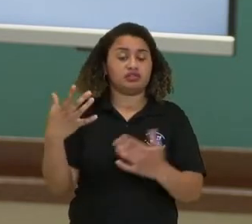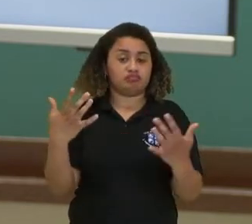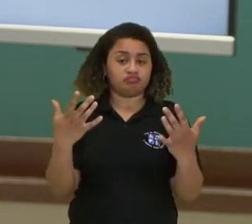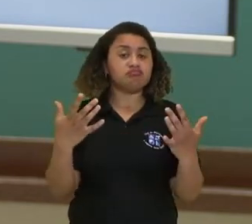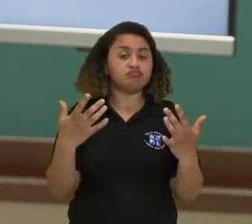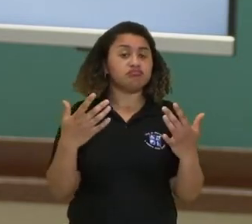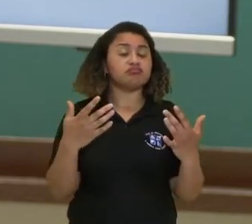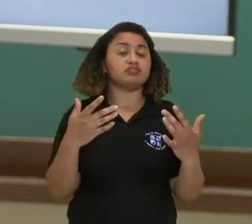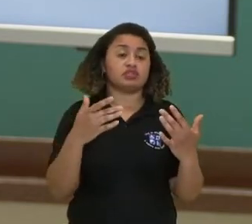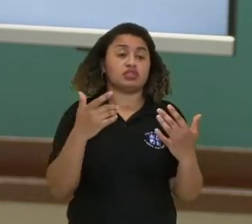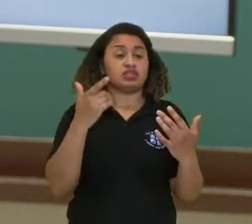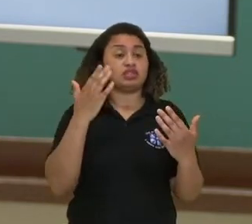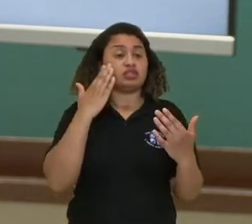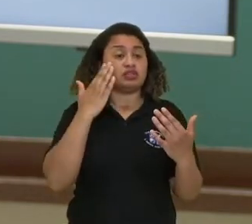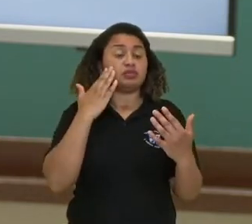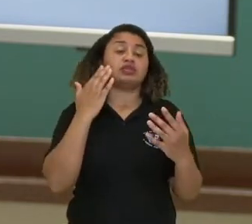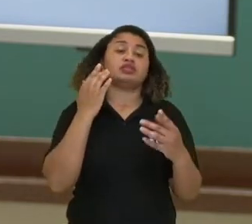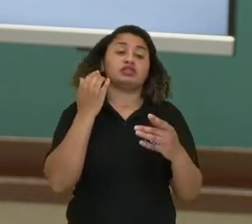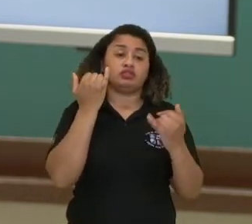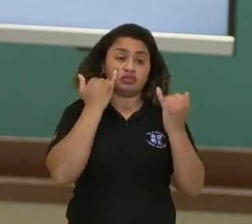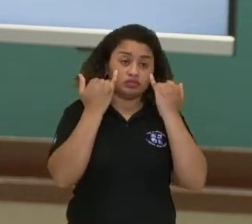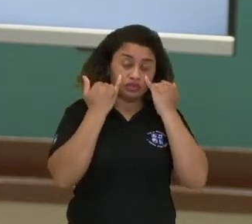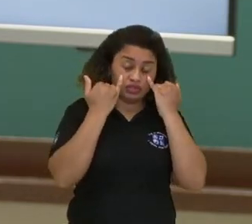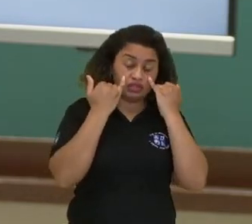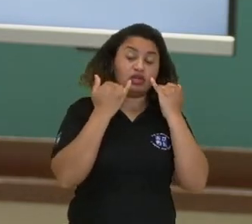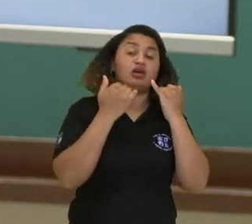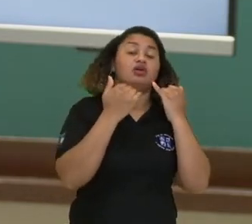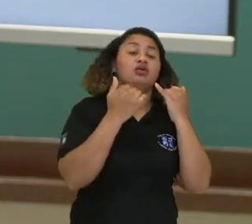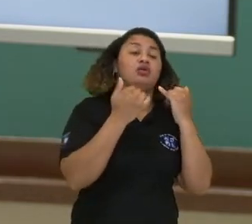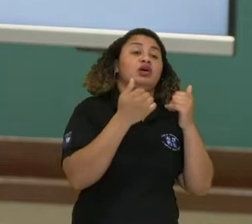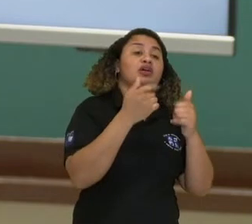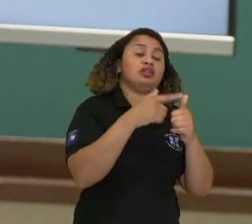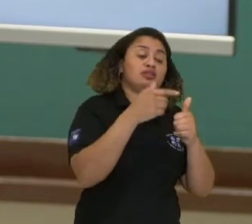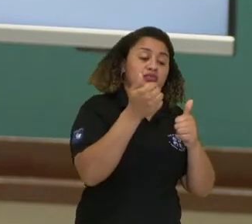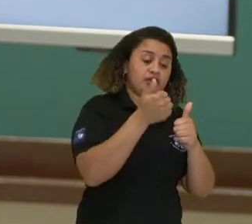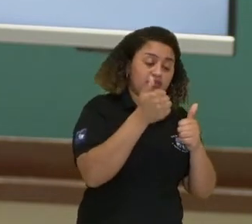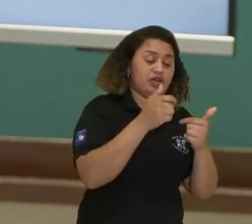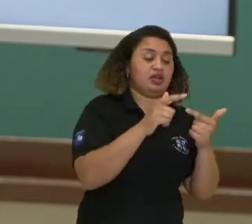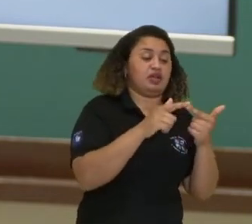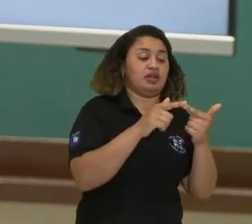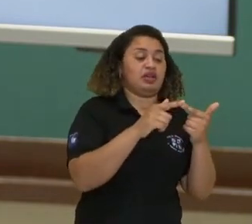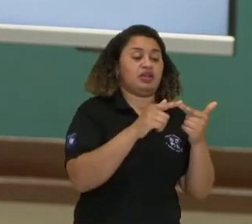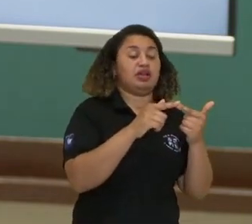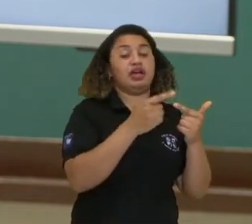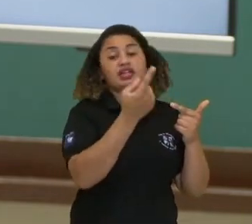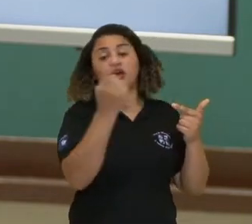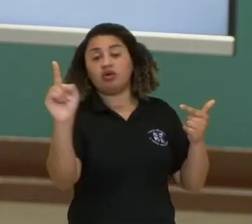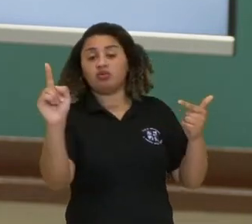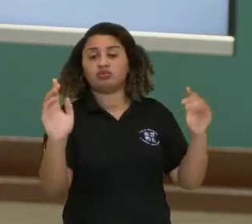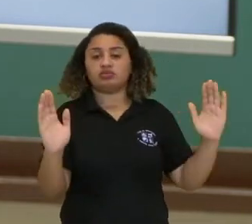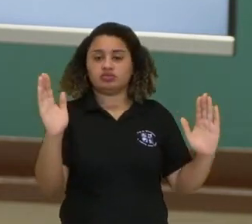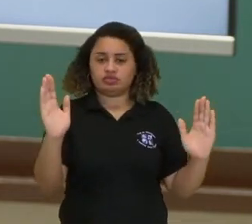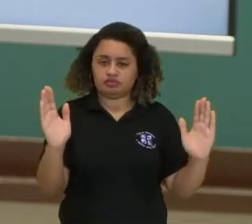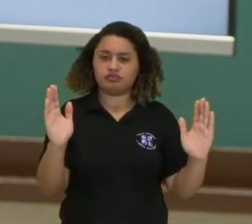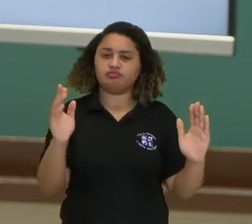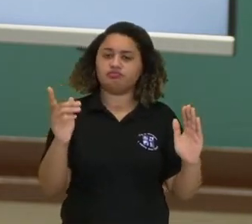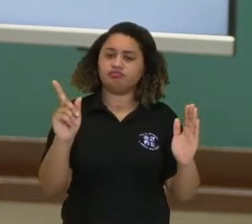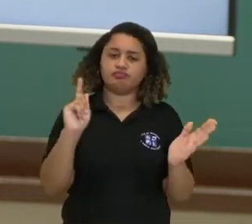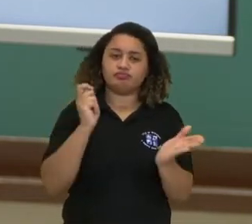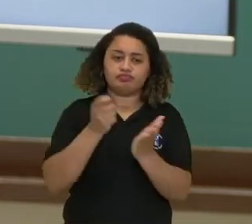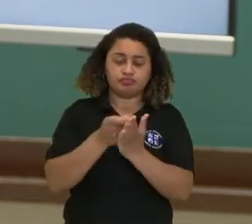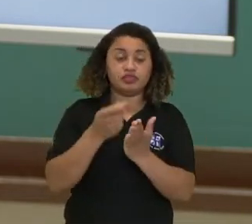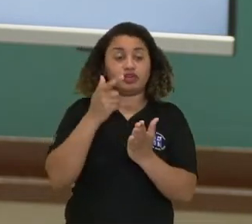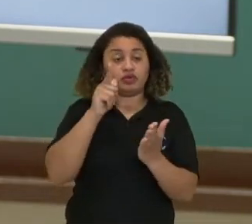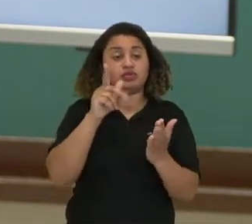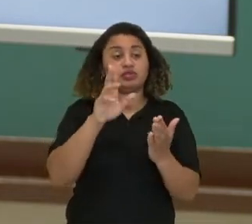A144. Aí eu teria o primeiro, o valor da primeira parcela, o valor da enésima parcela. E aí consigo substituir